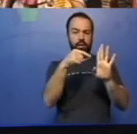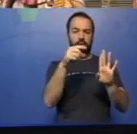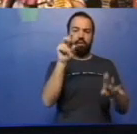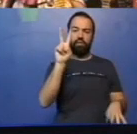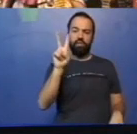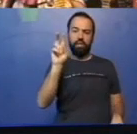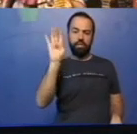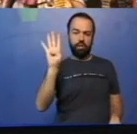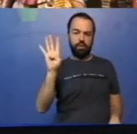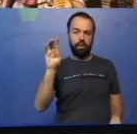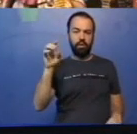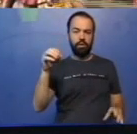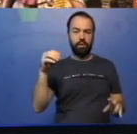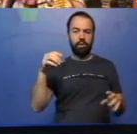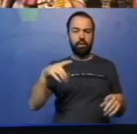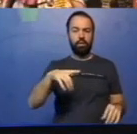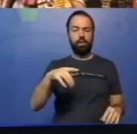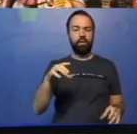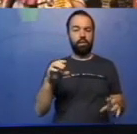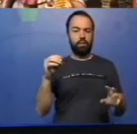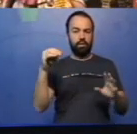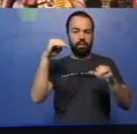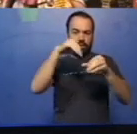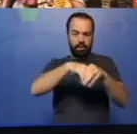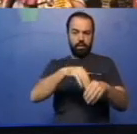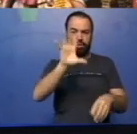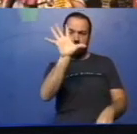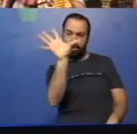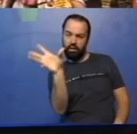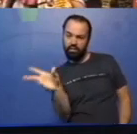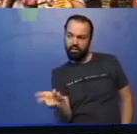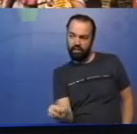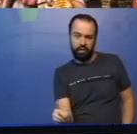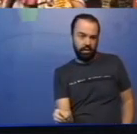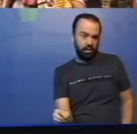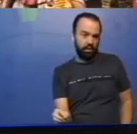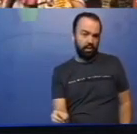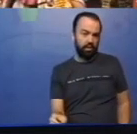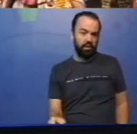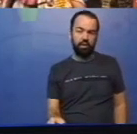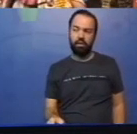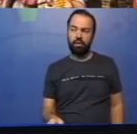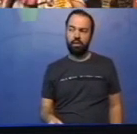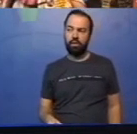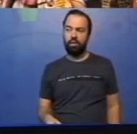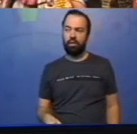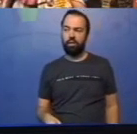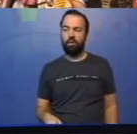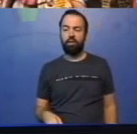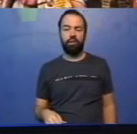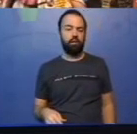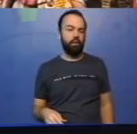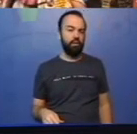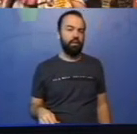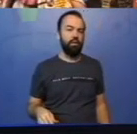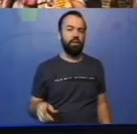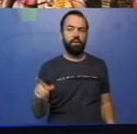A partir da página 283, nós vamos começar a falar aí da diversidade étnica, né,